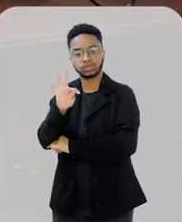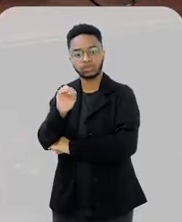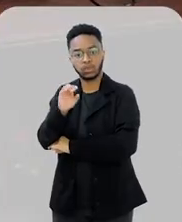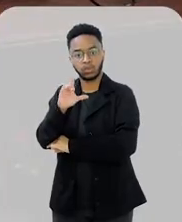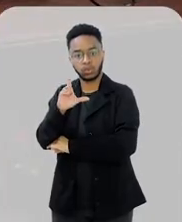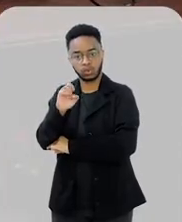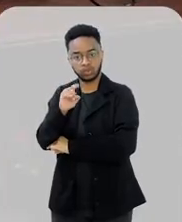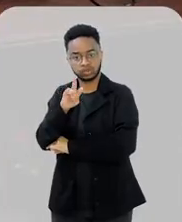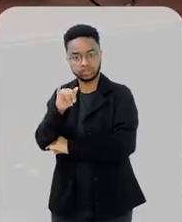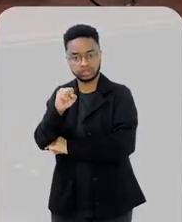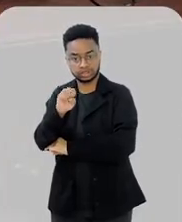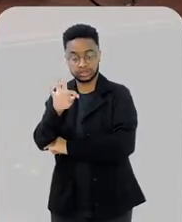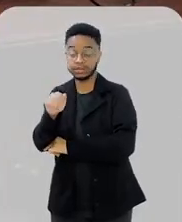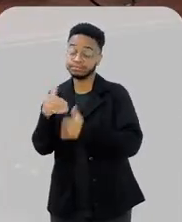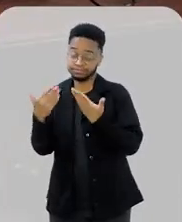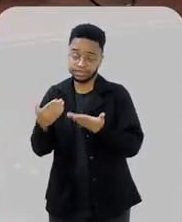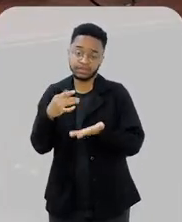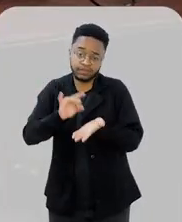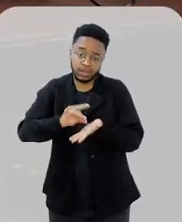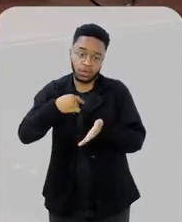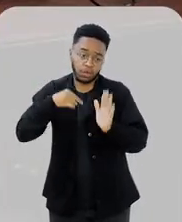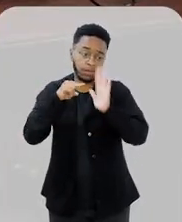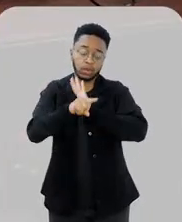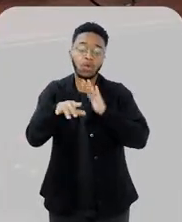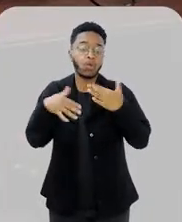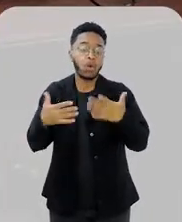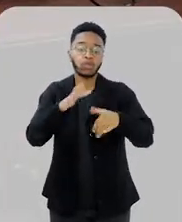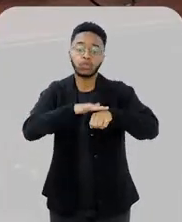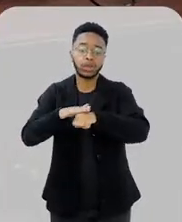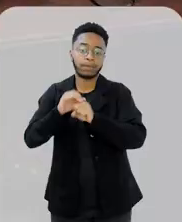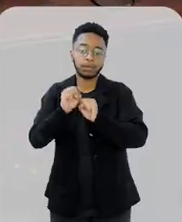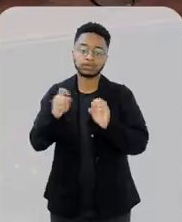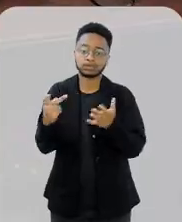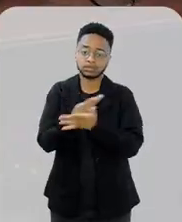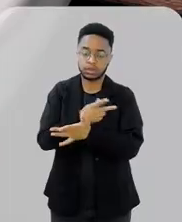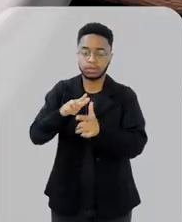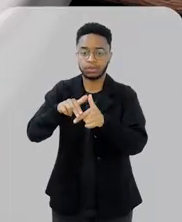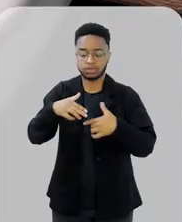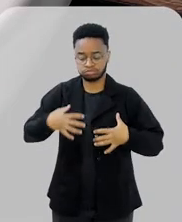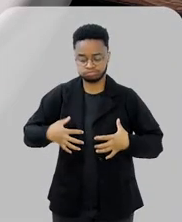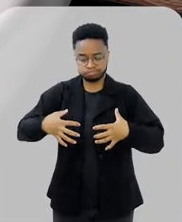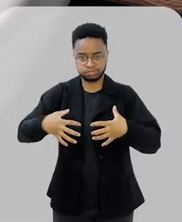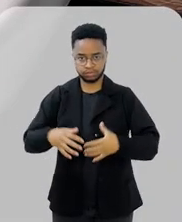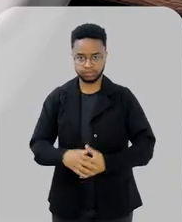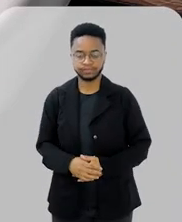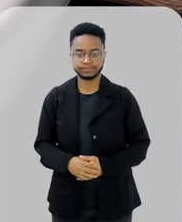as doenças assim que podem ser derivadas aí da gigantomastia?